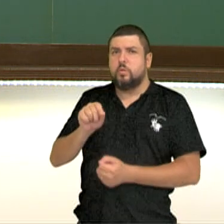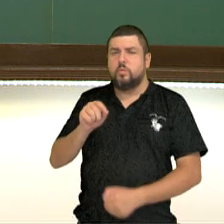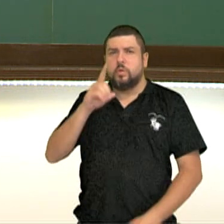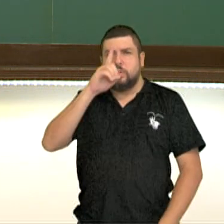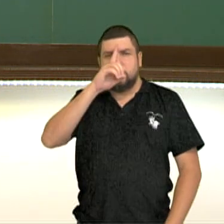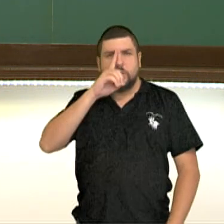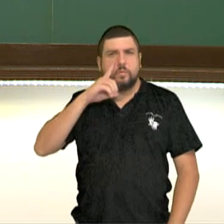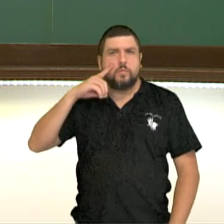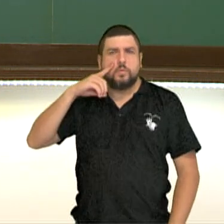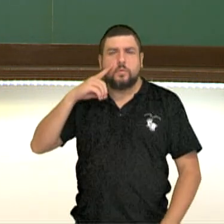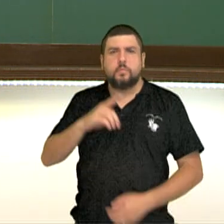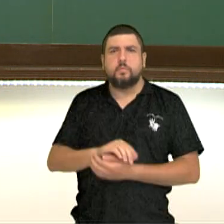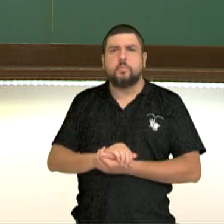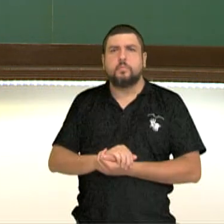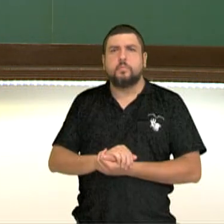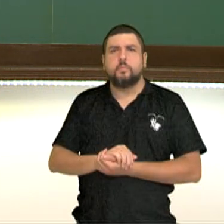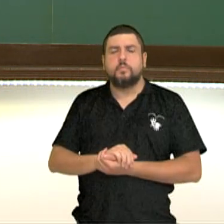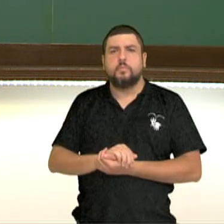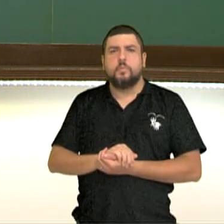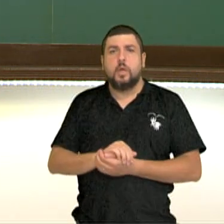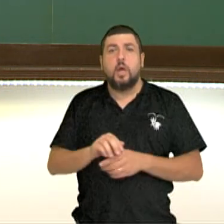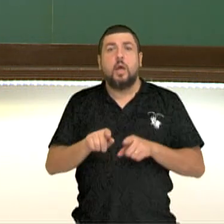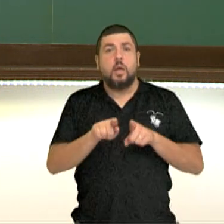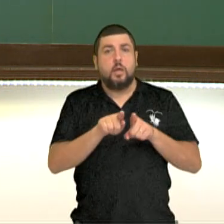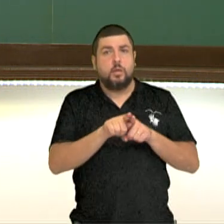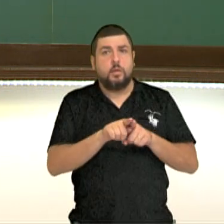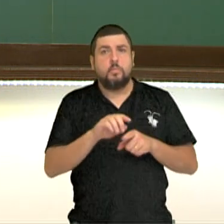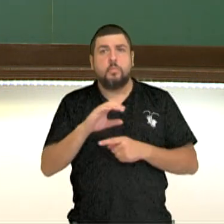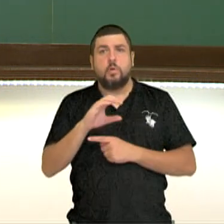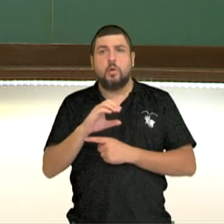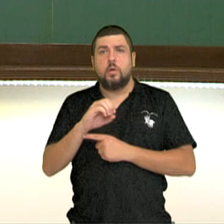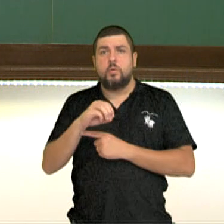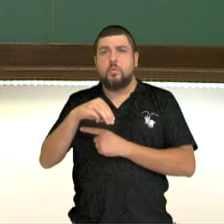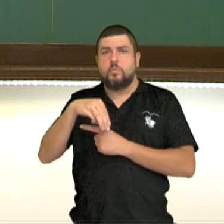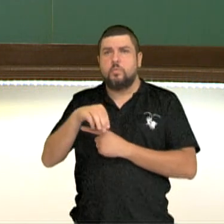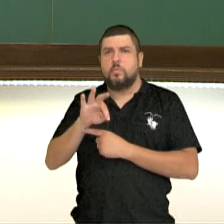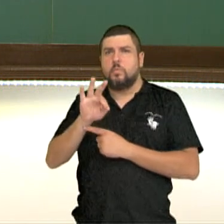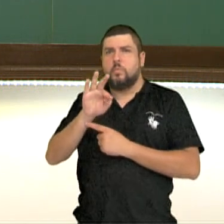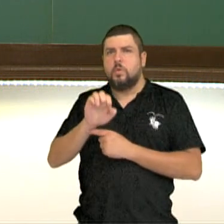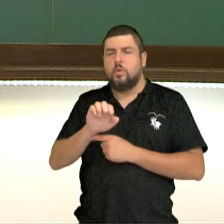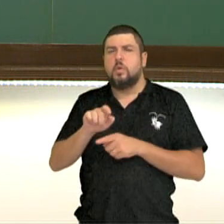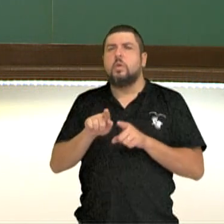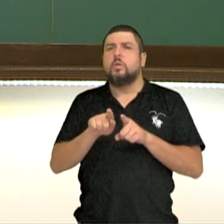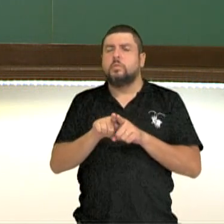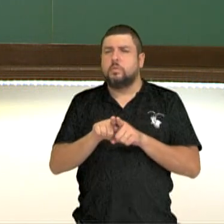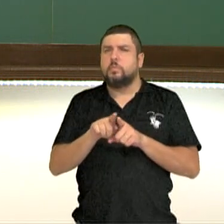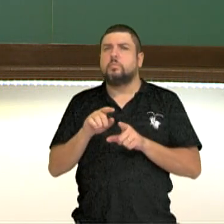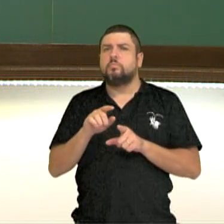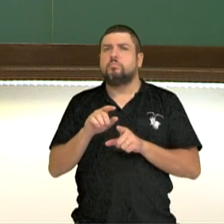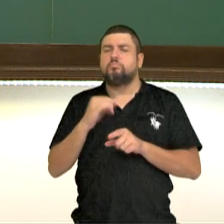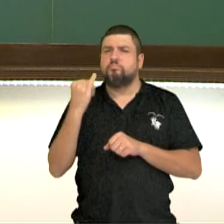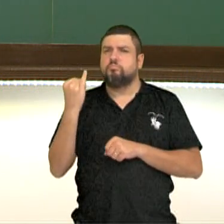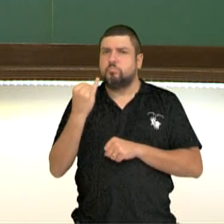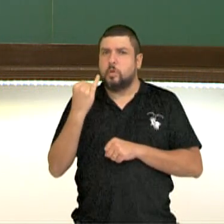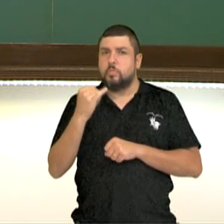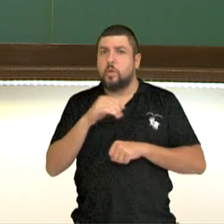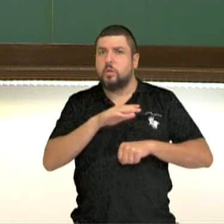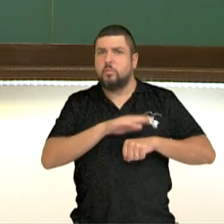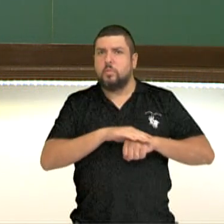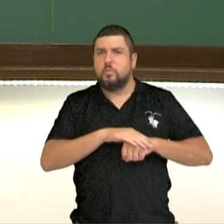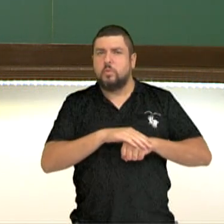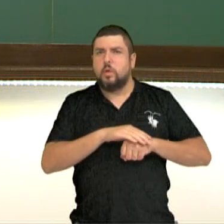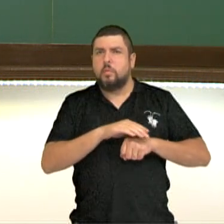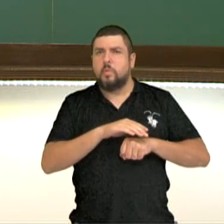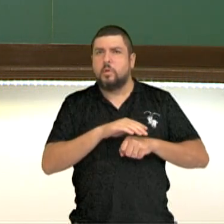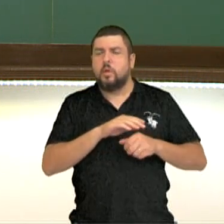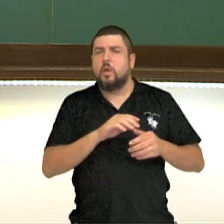Lembrando sempre que Auguste Comte foi extremamente importante para a sociologia. Foi o fundador do termo sociologia, mas não foi o criador